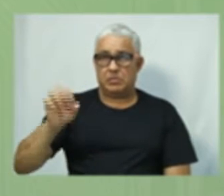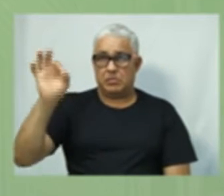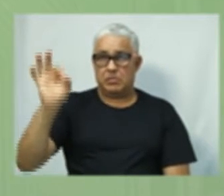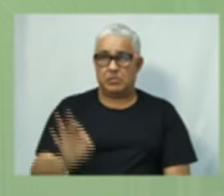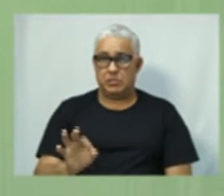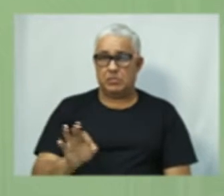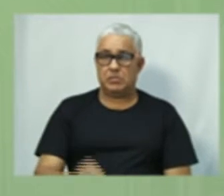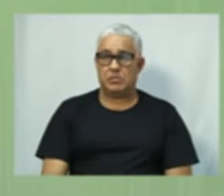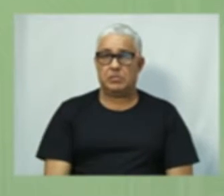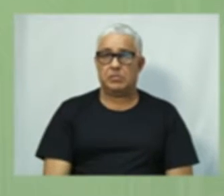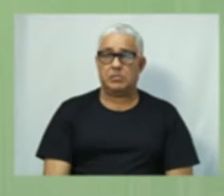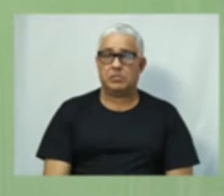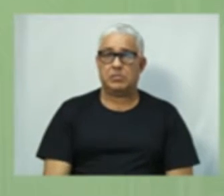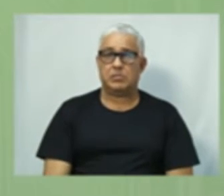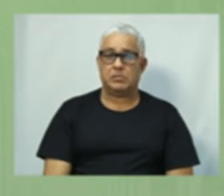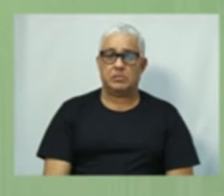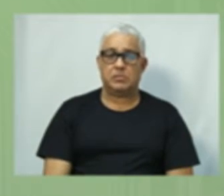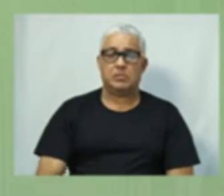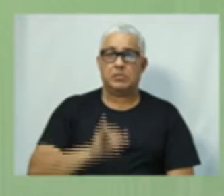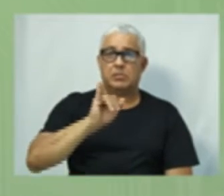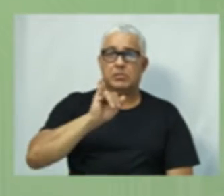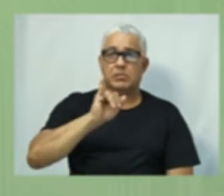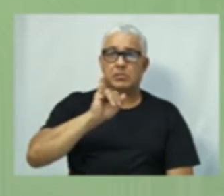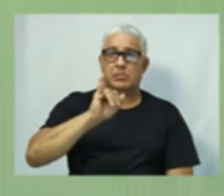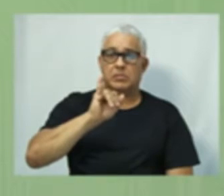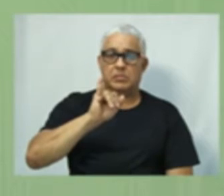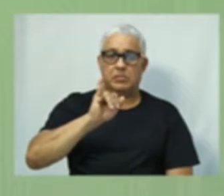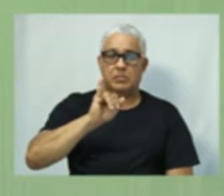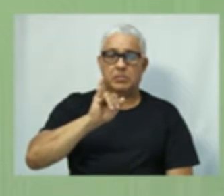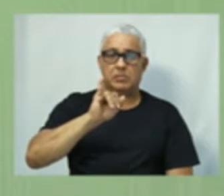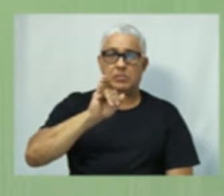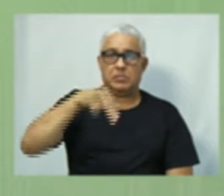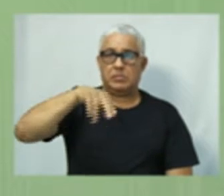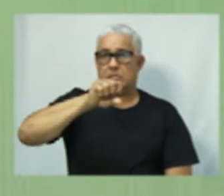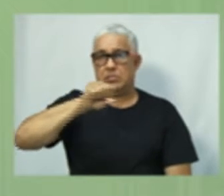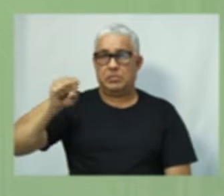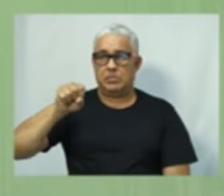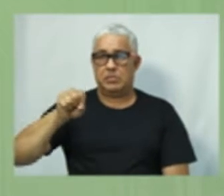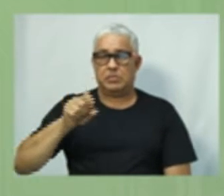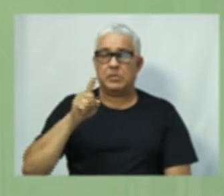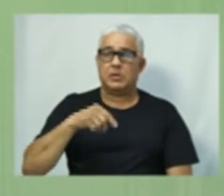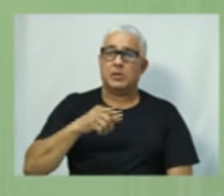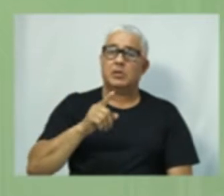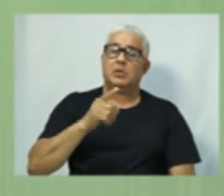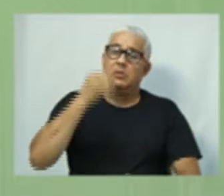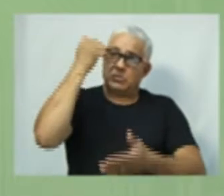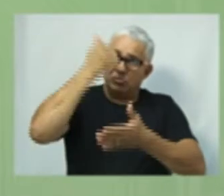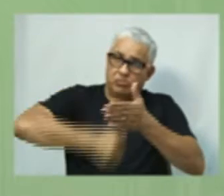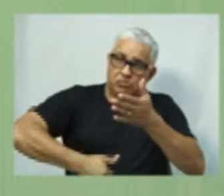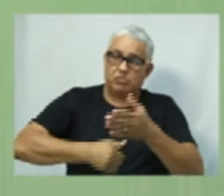27,28%. O INSS patronal, ele vem o quê? Vem o desconto em cima,